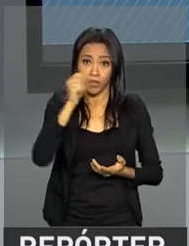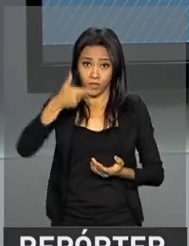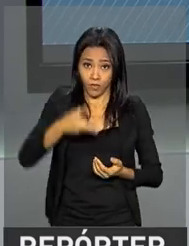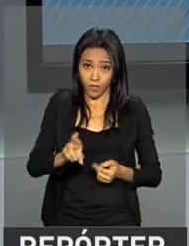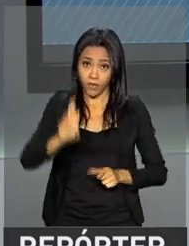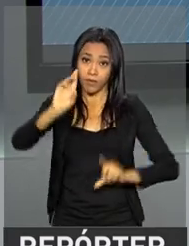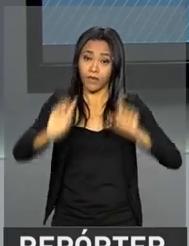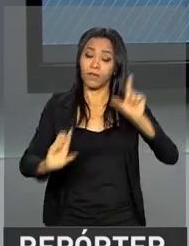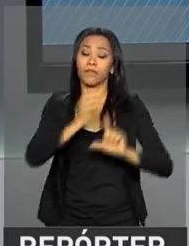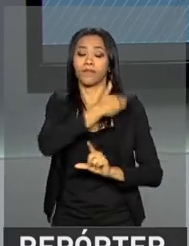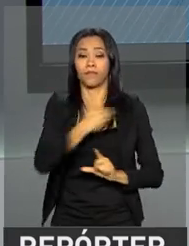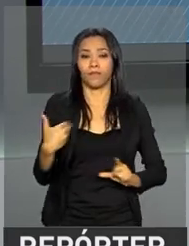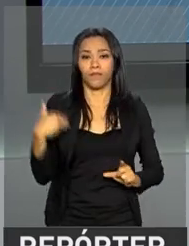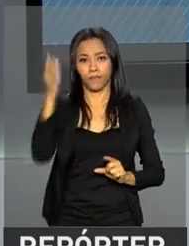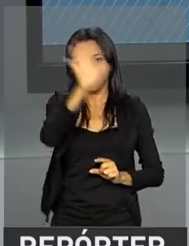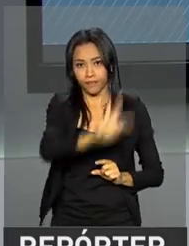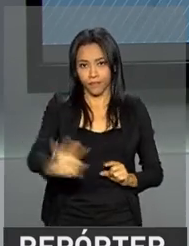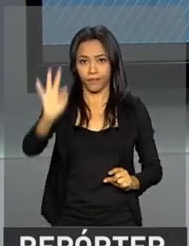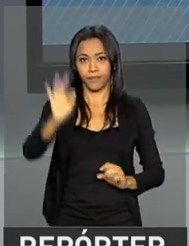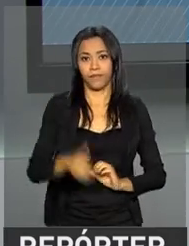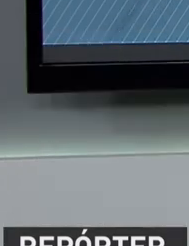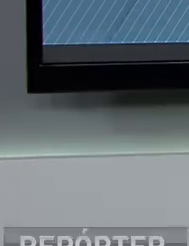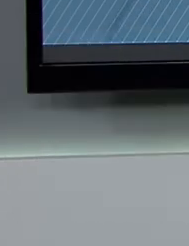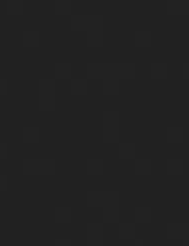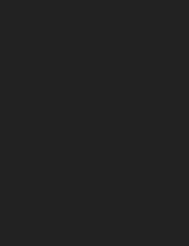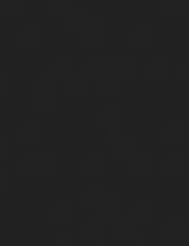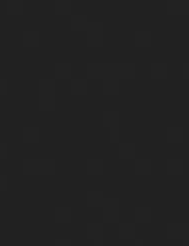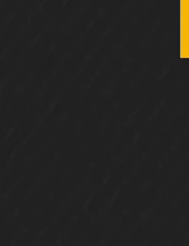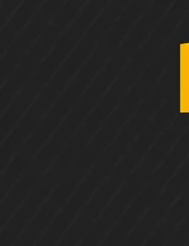aqui na nbr a tv do governo federal